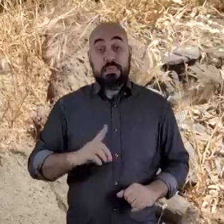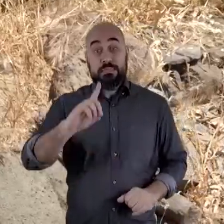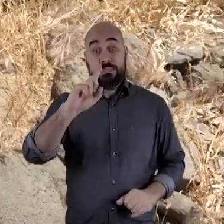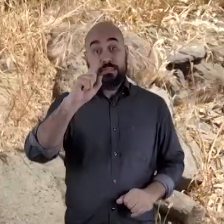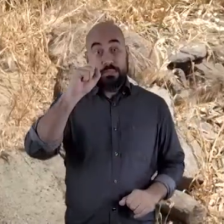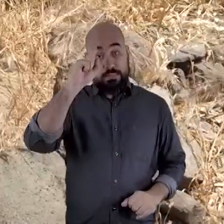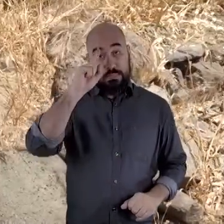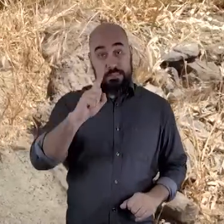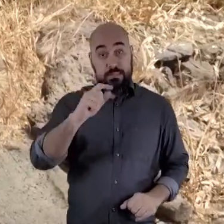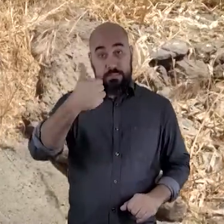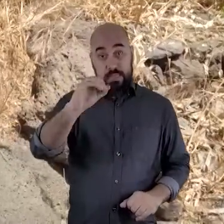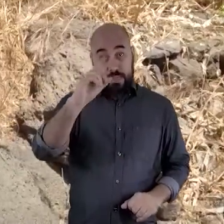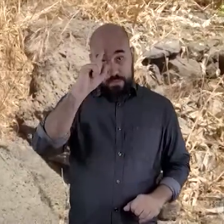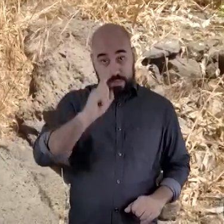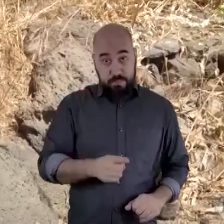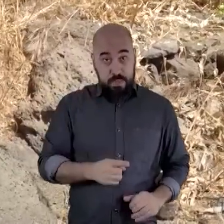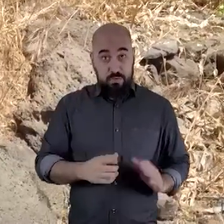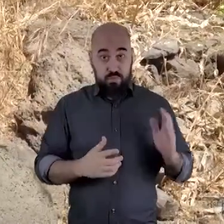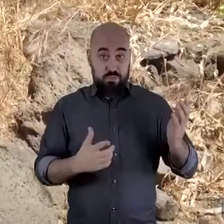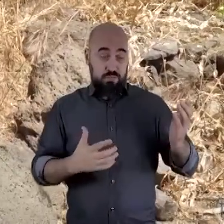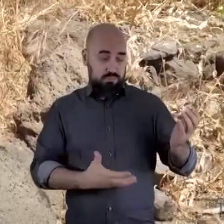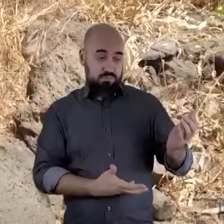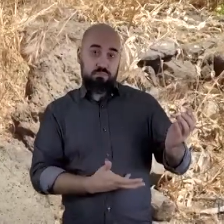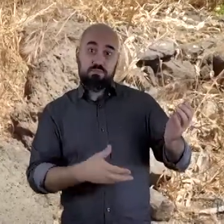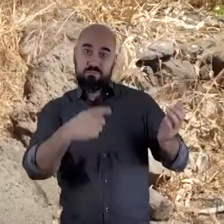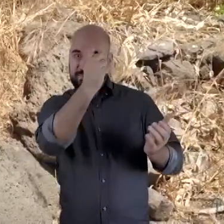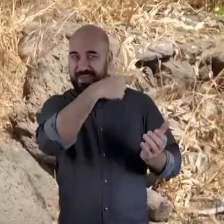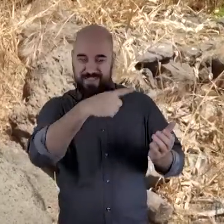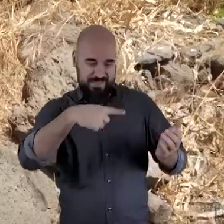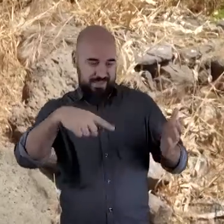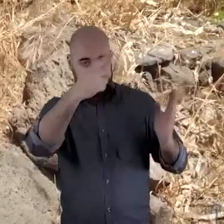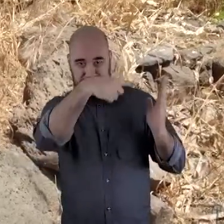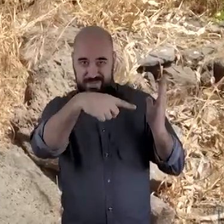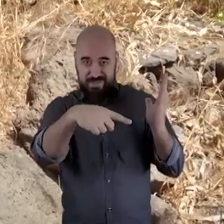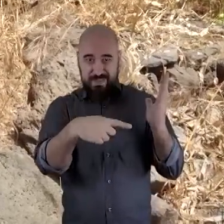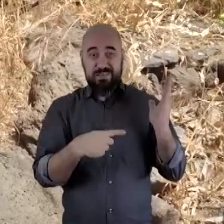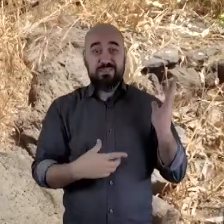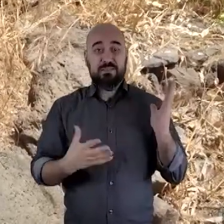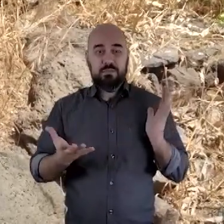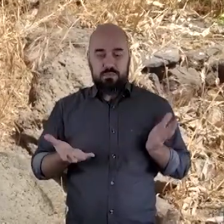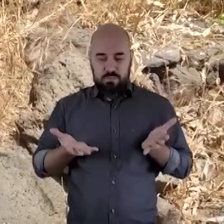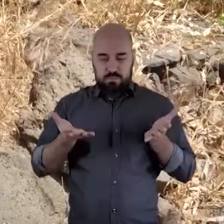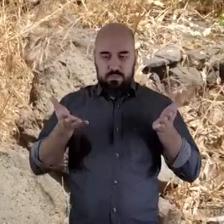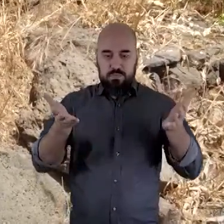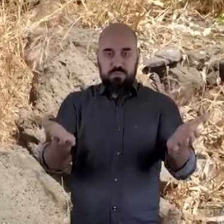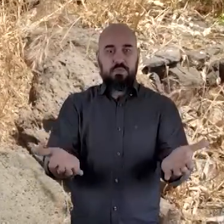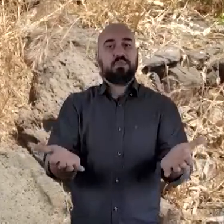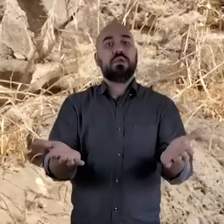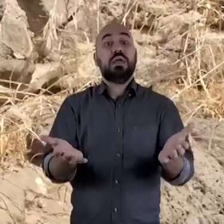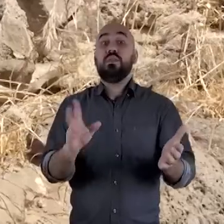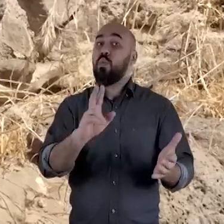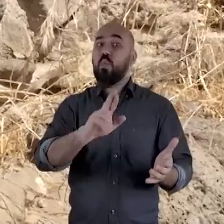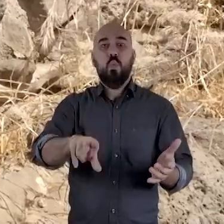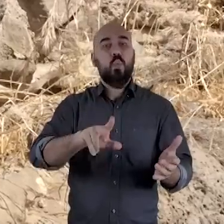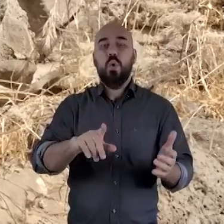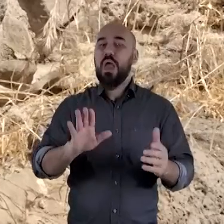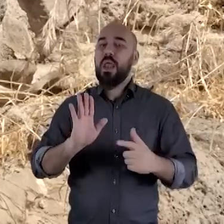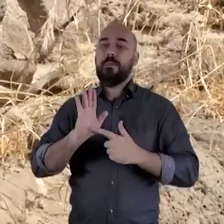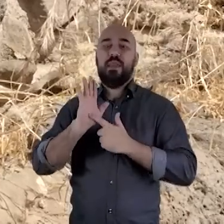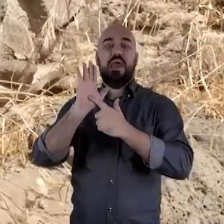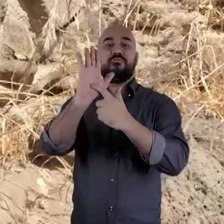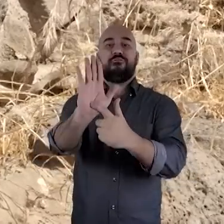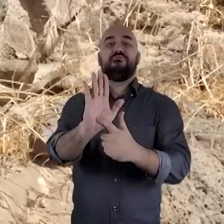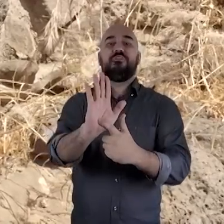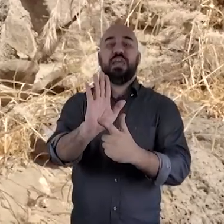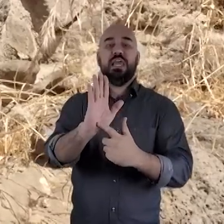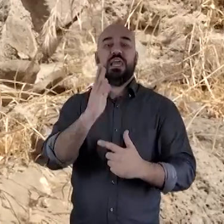ordem não foi para colocar os 10 mandamentos em frente aos portões de uma cidade, mas sim dentro da Arca da Aliança que ficava dentro